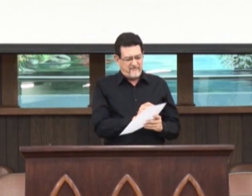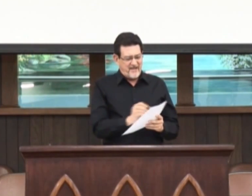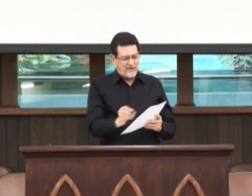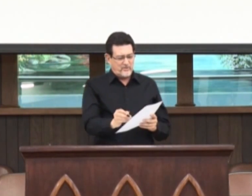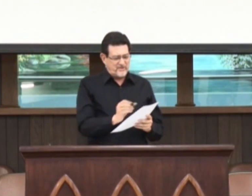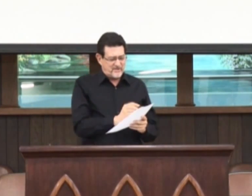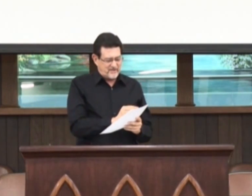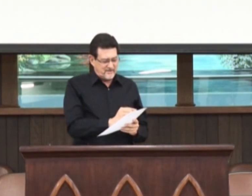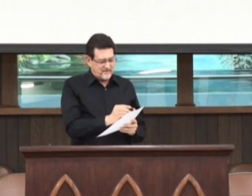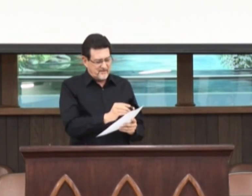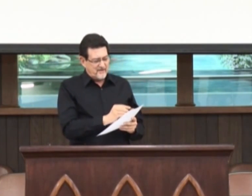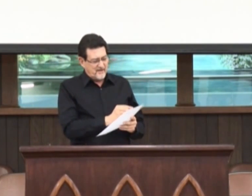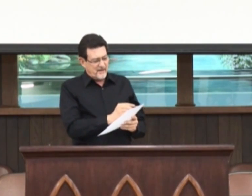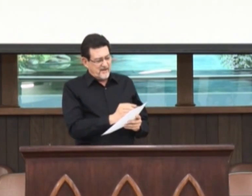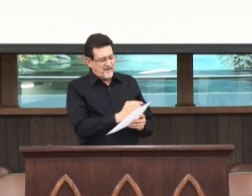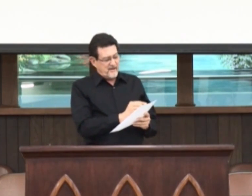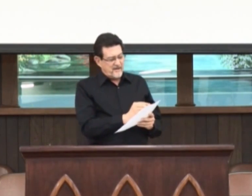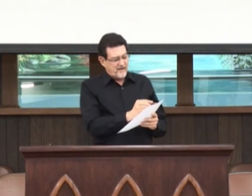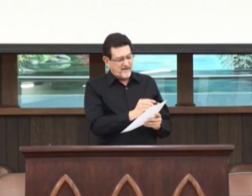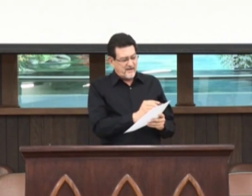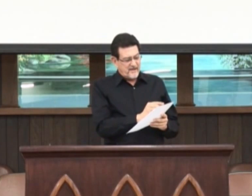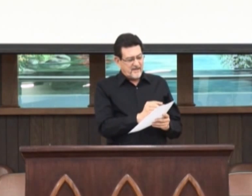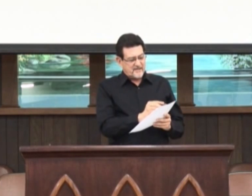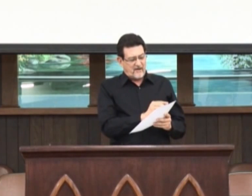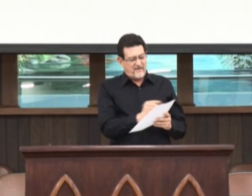Família, filhos,